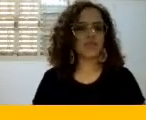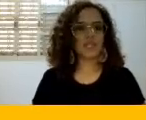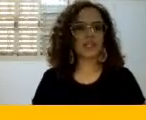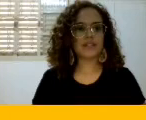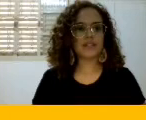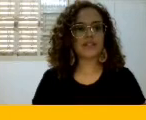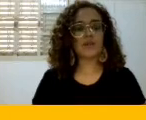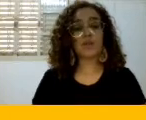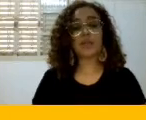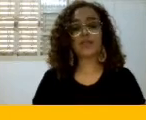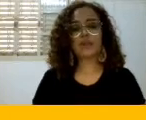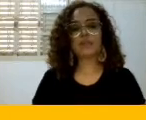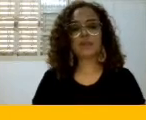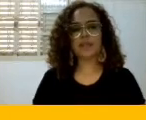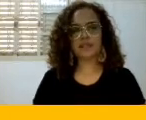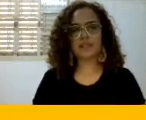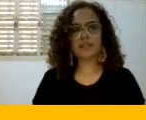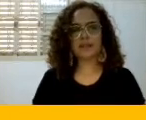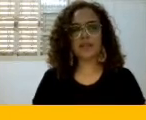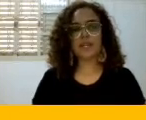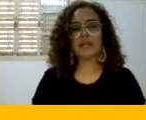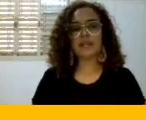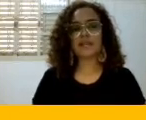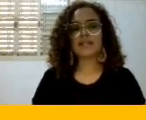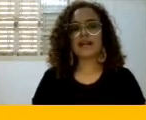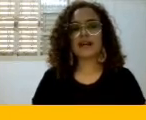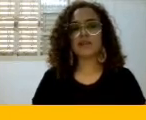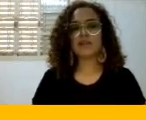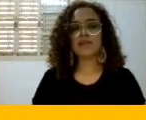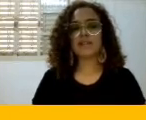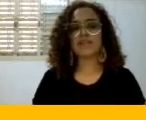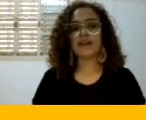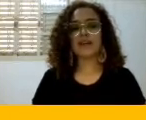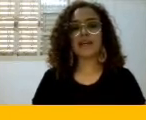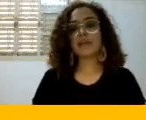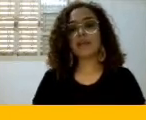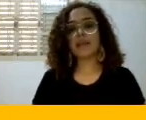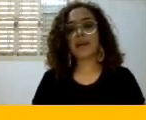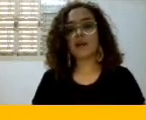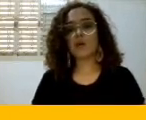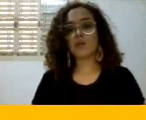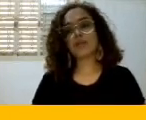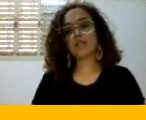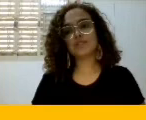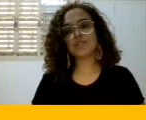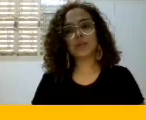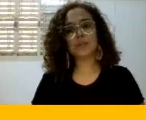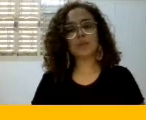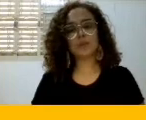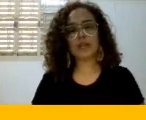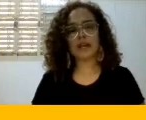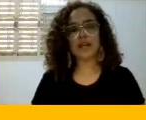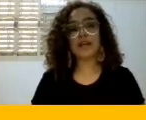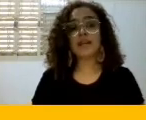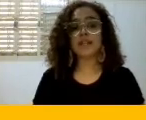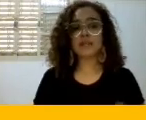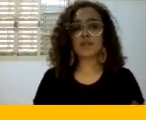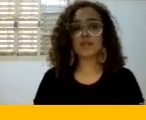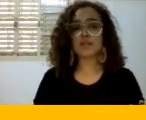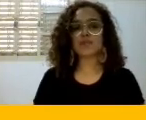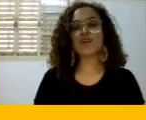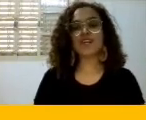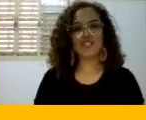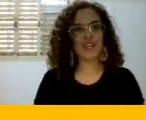em cantigas. O que vamos aprender? Nesta aula, você vai ler e brincar com uma cantiga popular